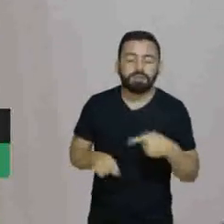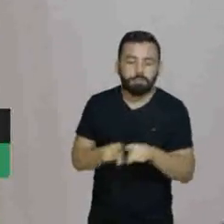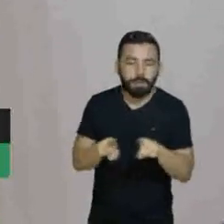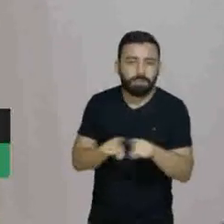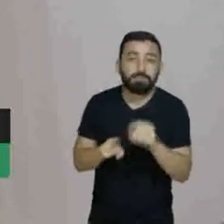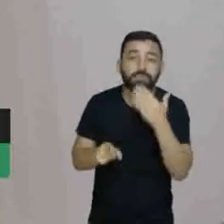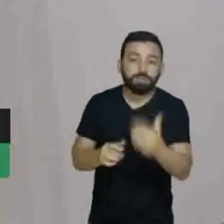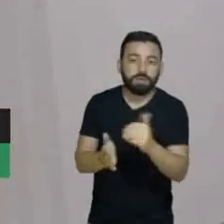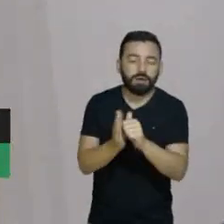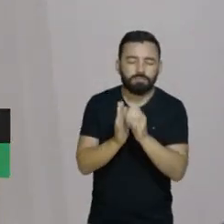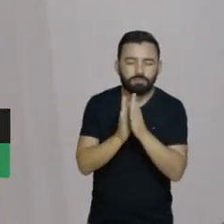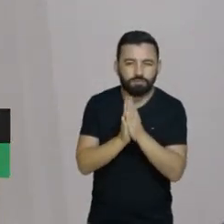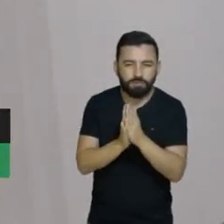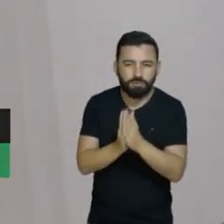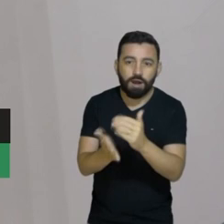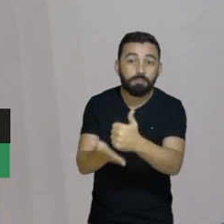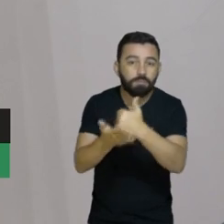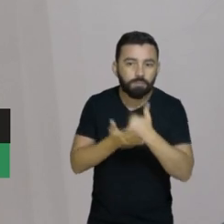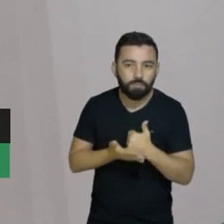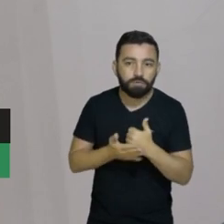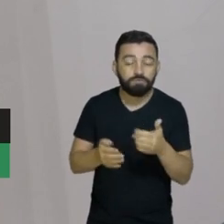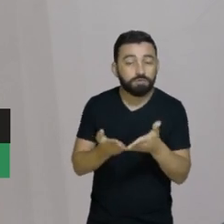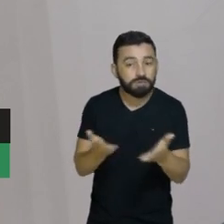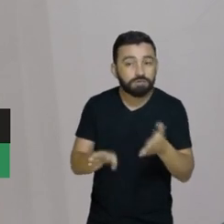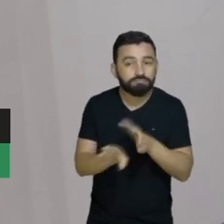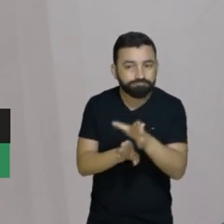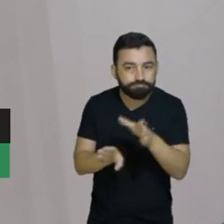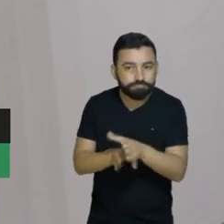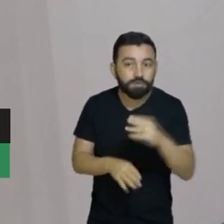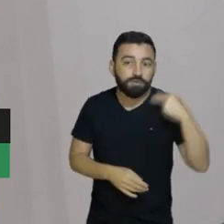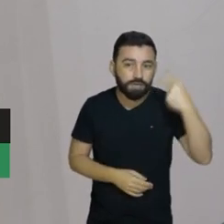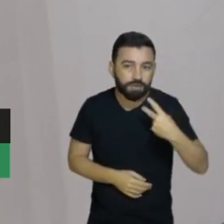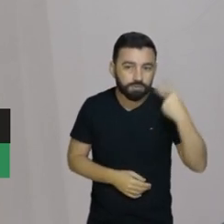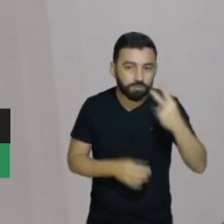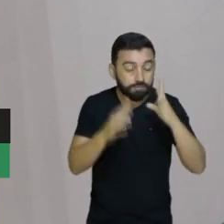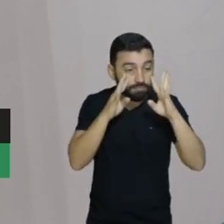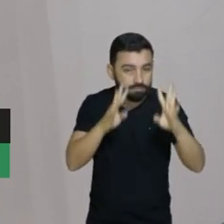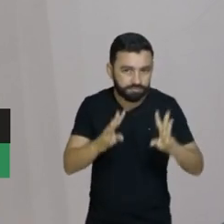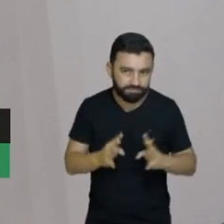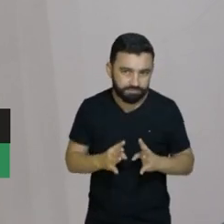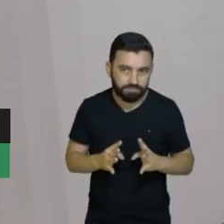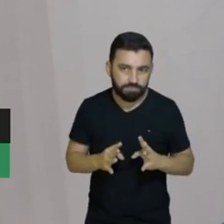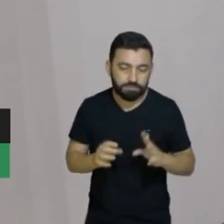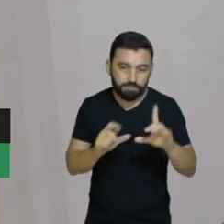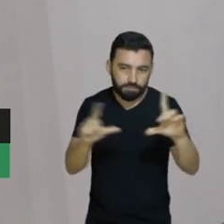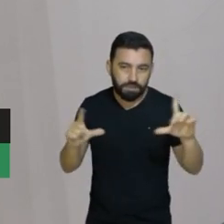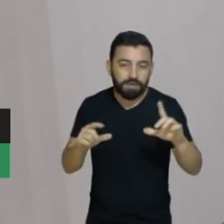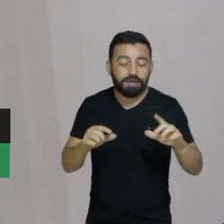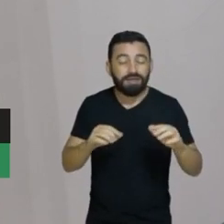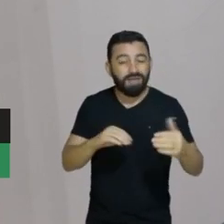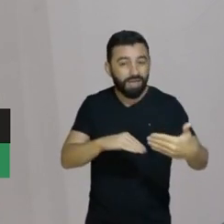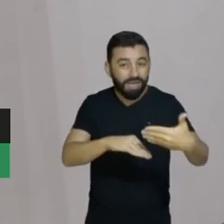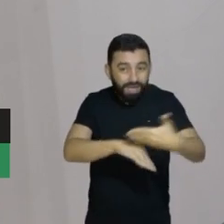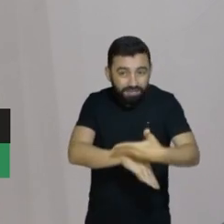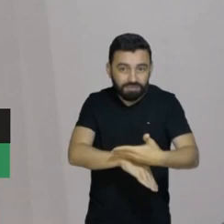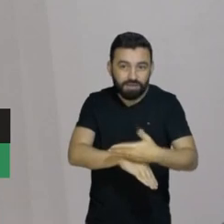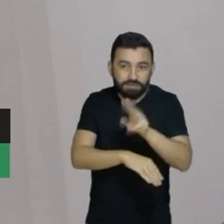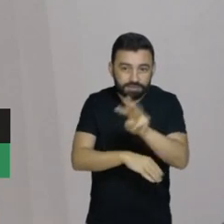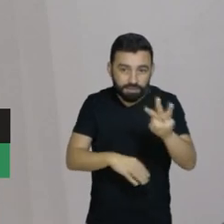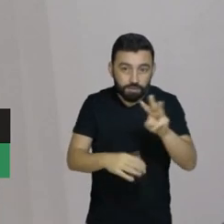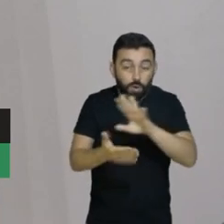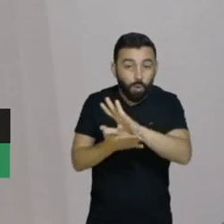senhores deputados, eu quero sugerir ao senhor vereador que está nos assistindo em casa: acesse o nosso site oficial,